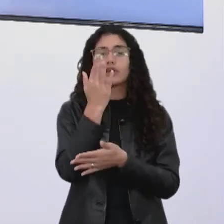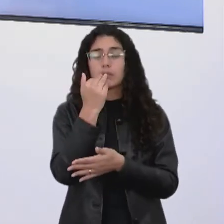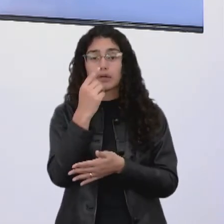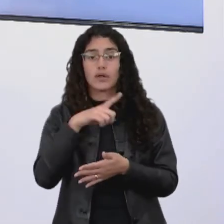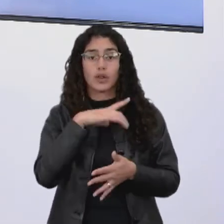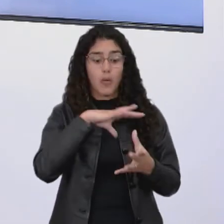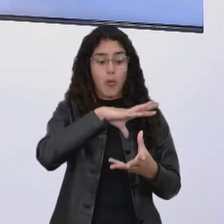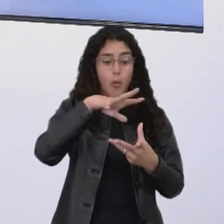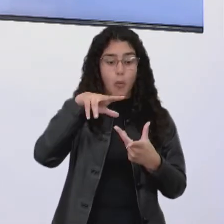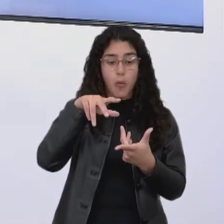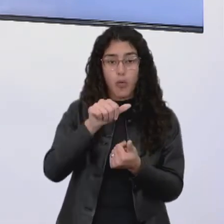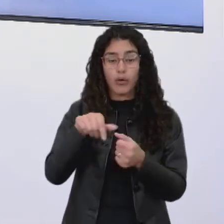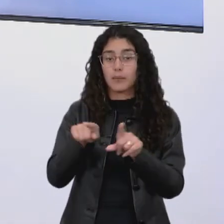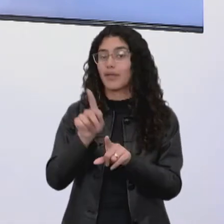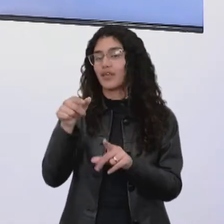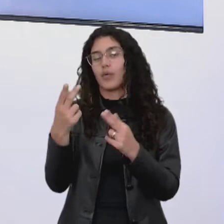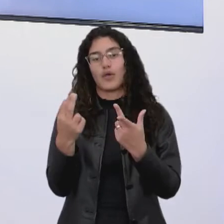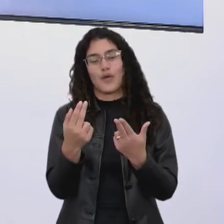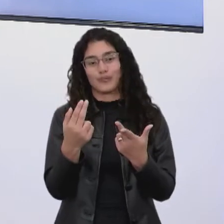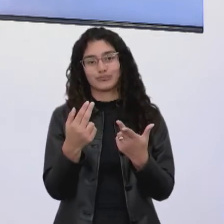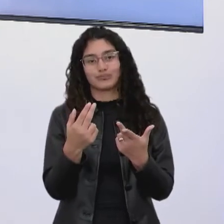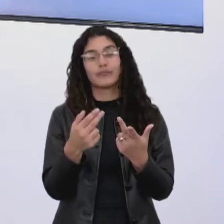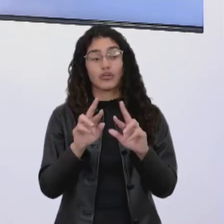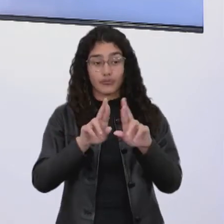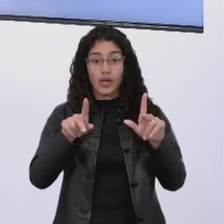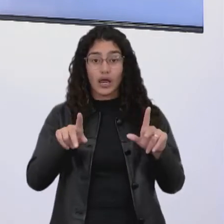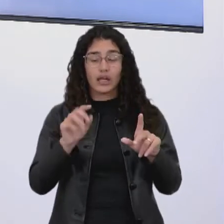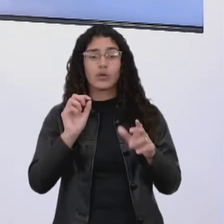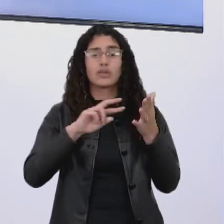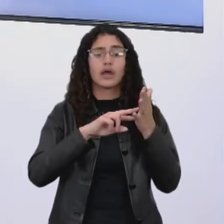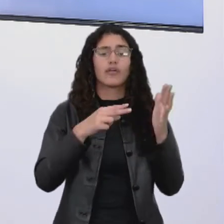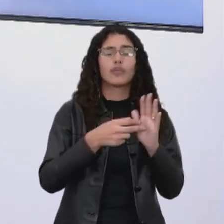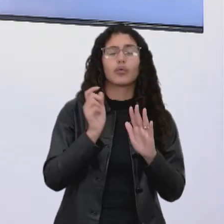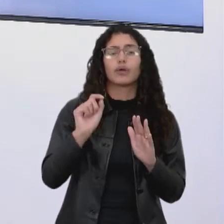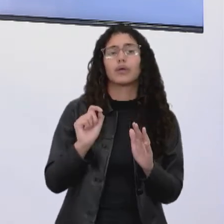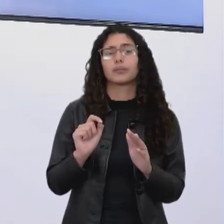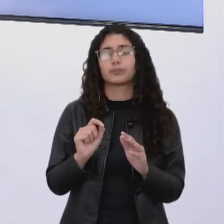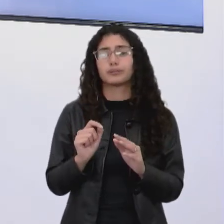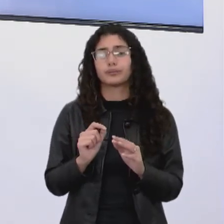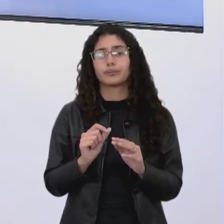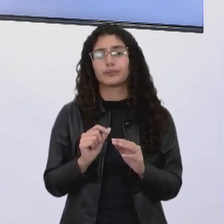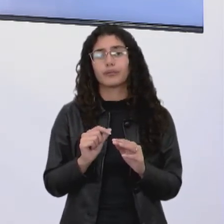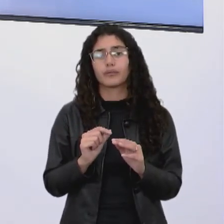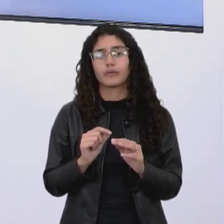mundo também não é igualitária. Então, não quer dizer que é feito assim,